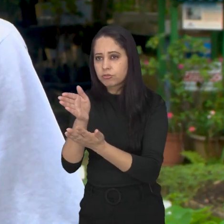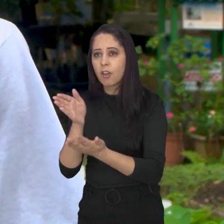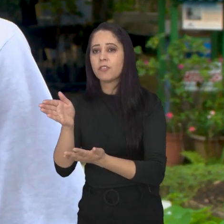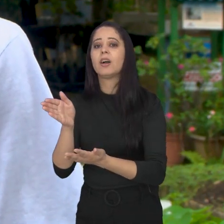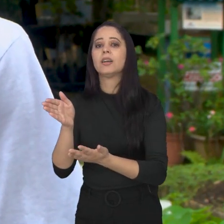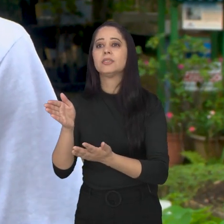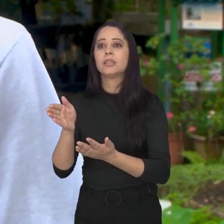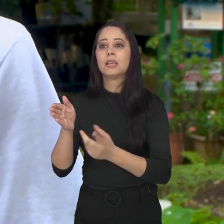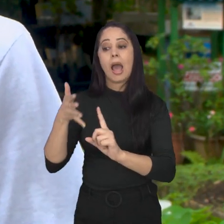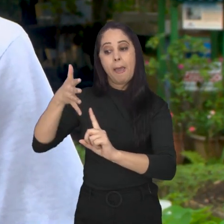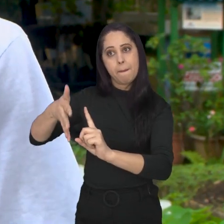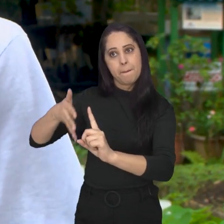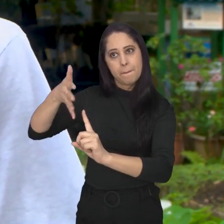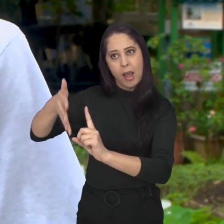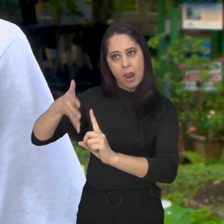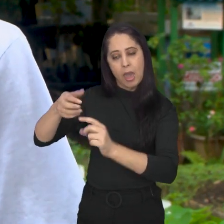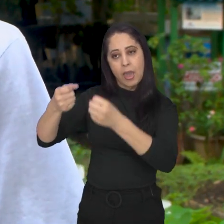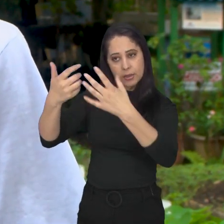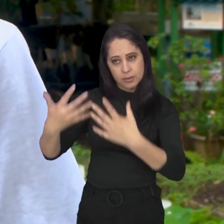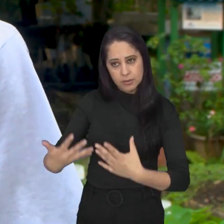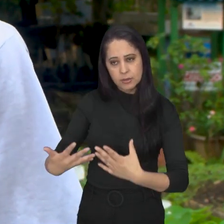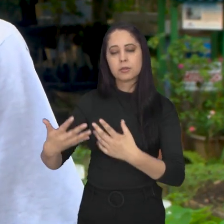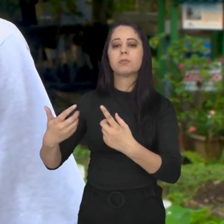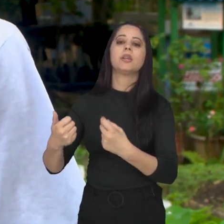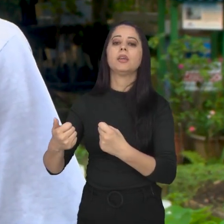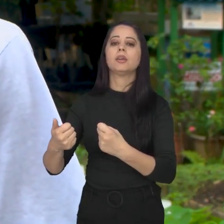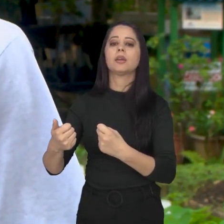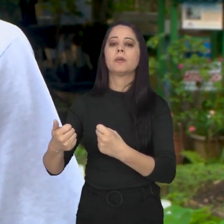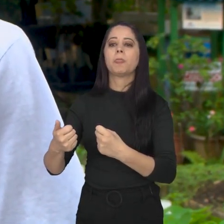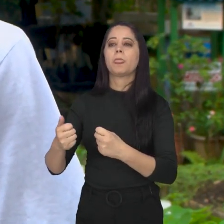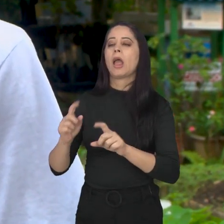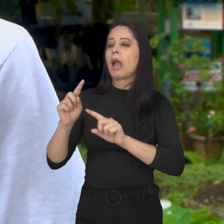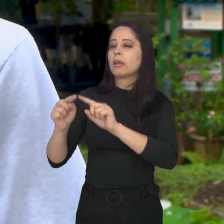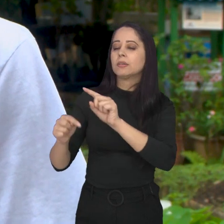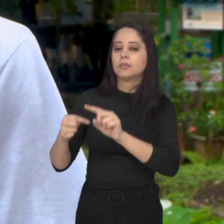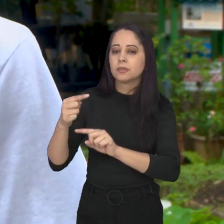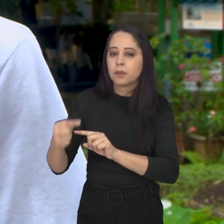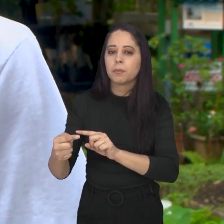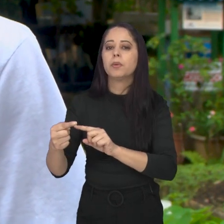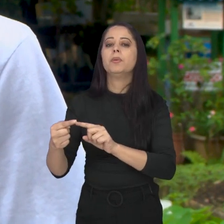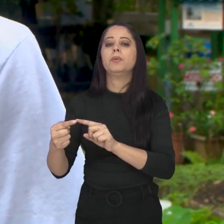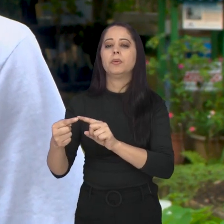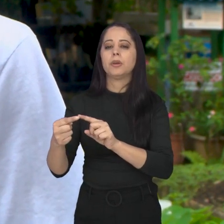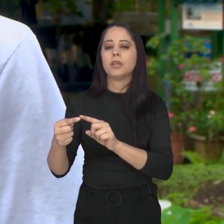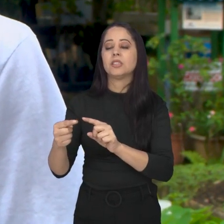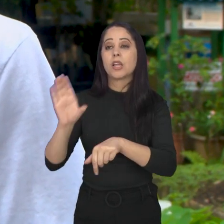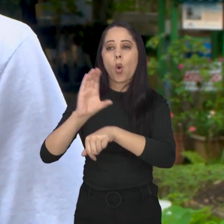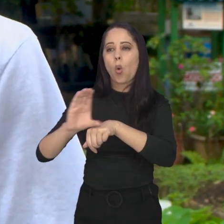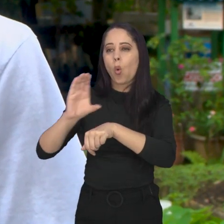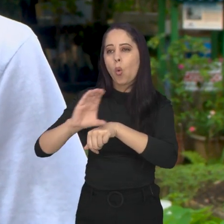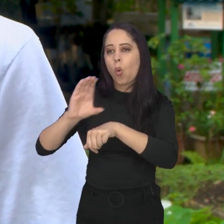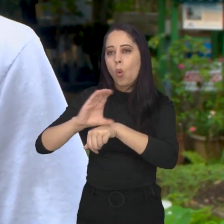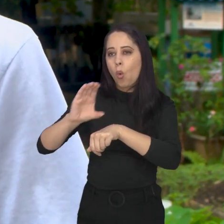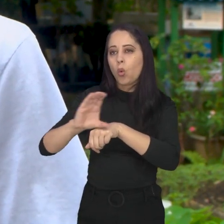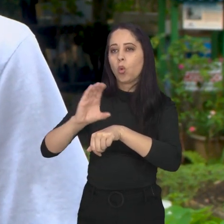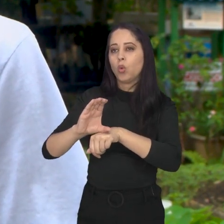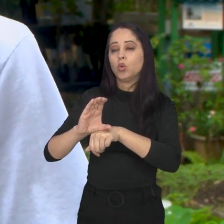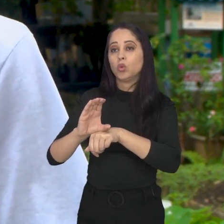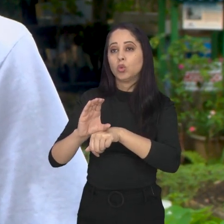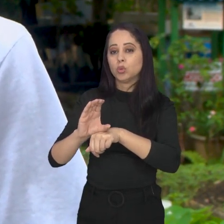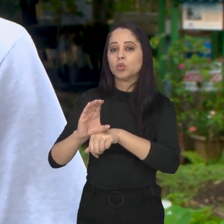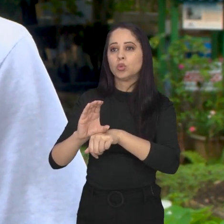na sustentabilidade. E quando esse hábito é ensinado desde pequeno e levado para a vida adulta, aí sim estamos preparando